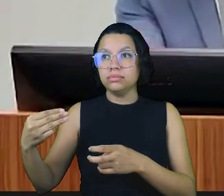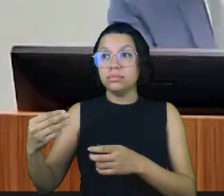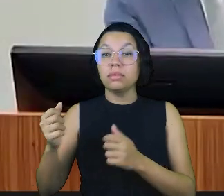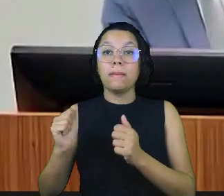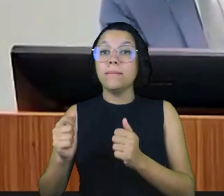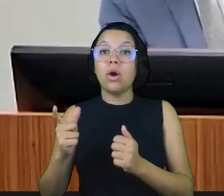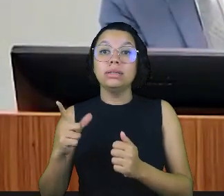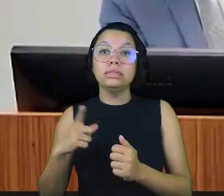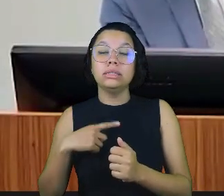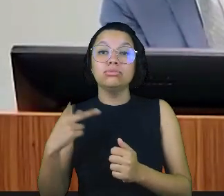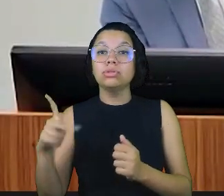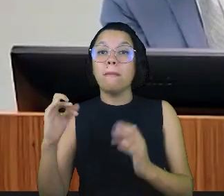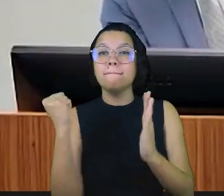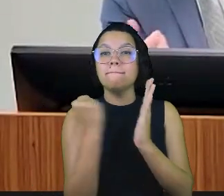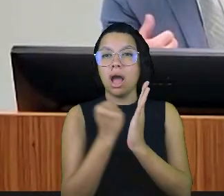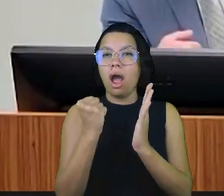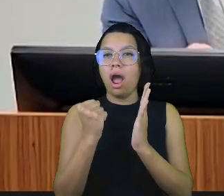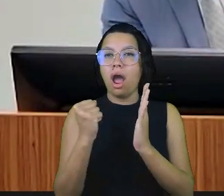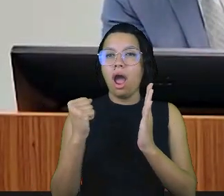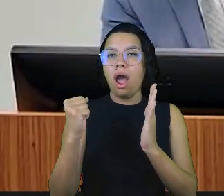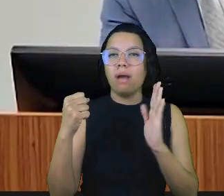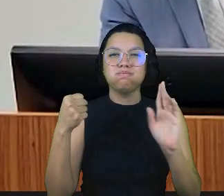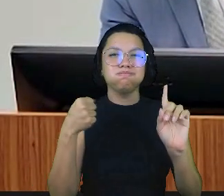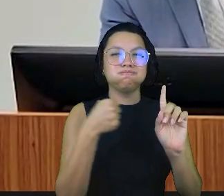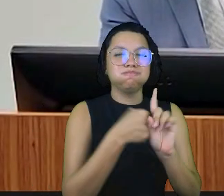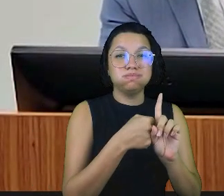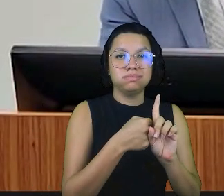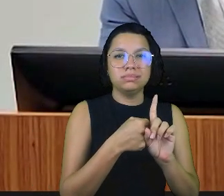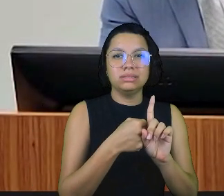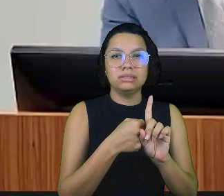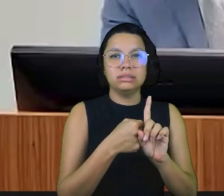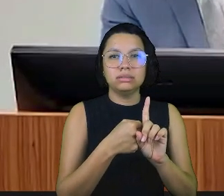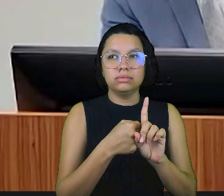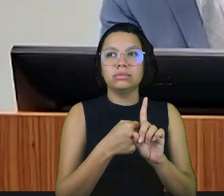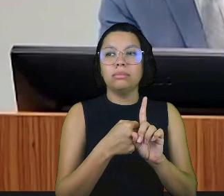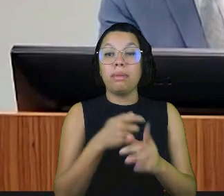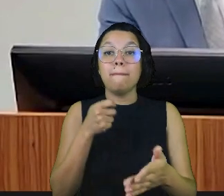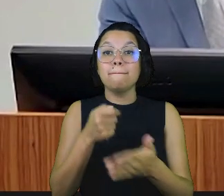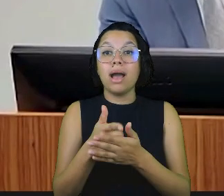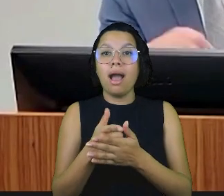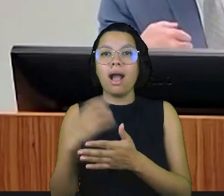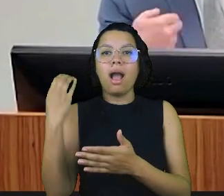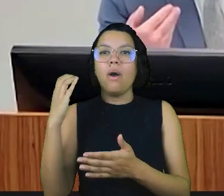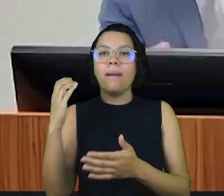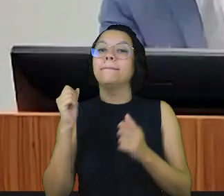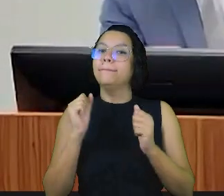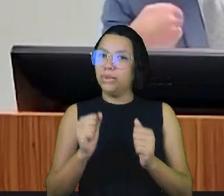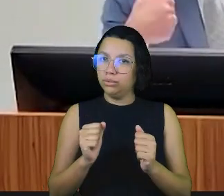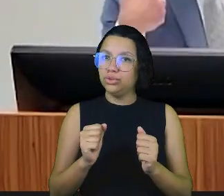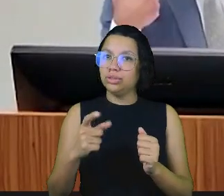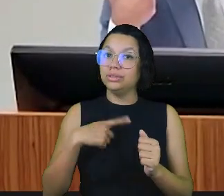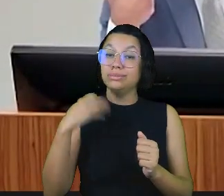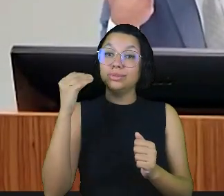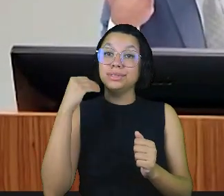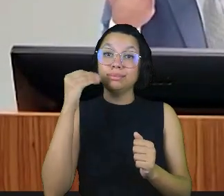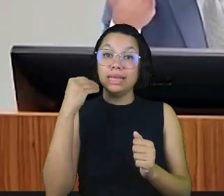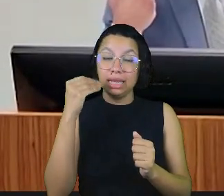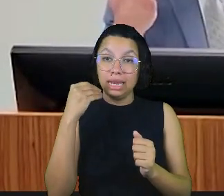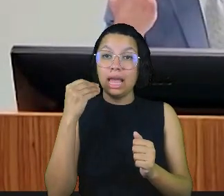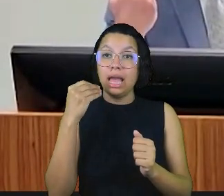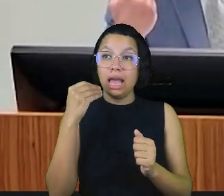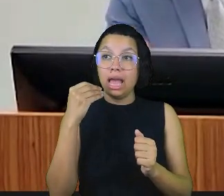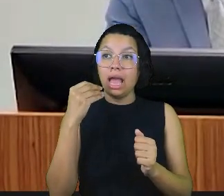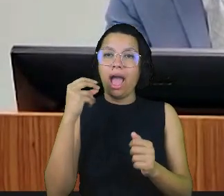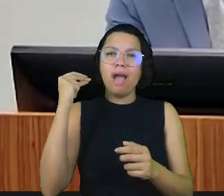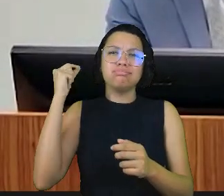Podem ter o seu patrimônio atingido para satisfação de determinado crédito? Podem. E nós temos experiências